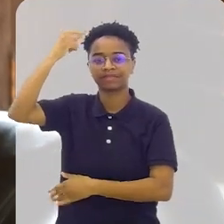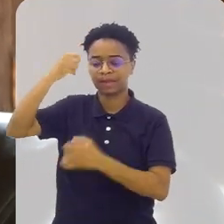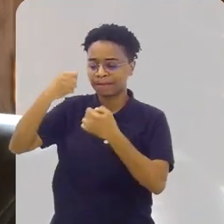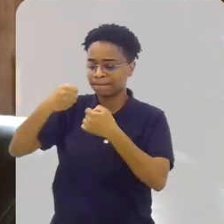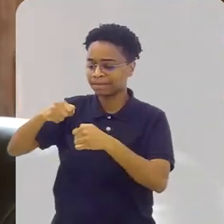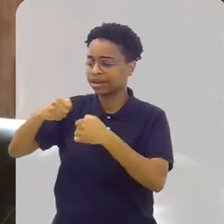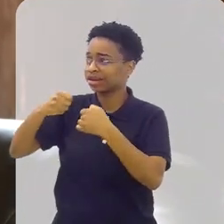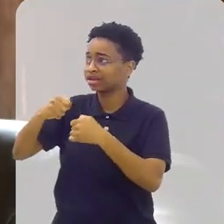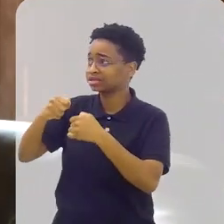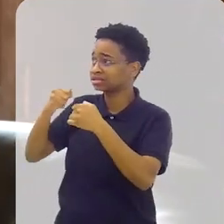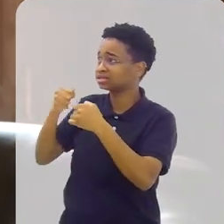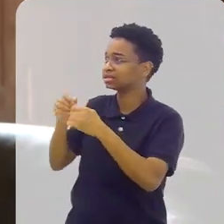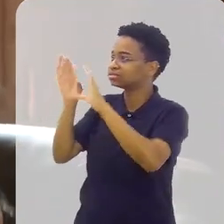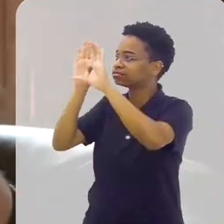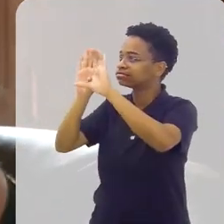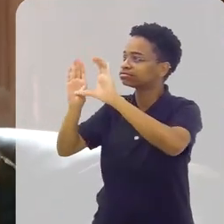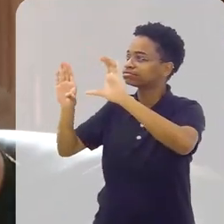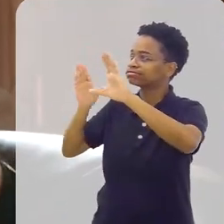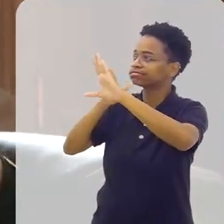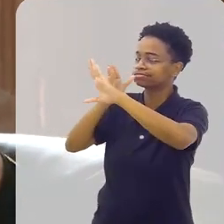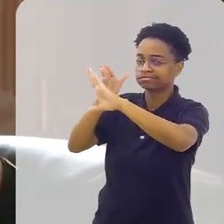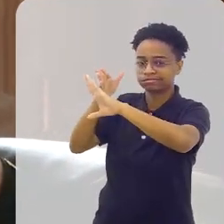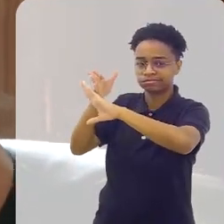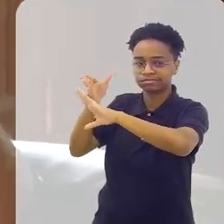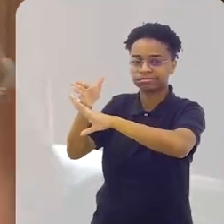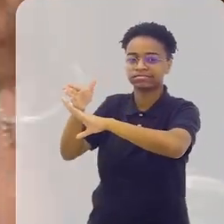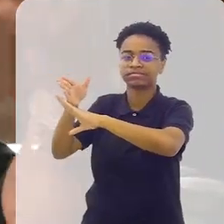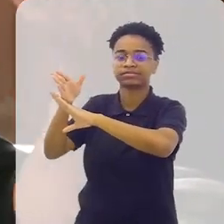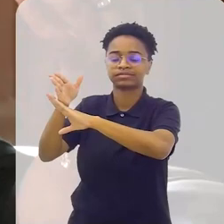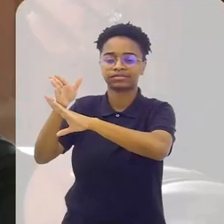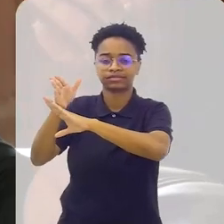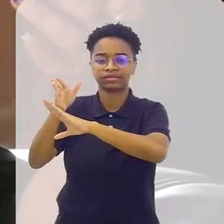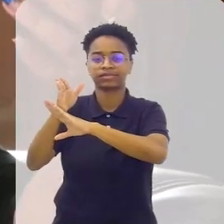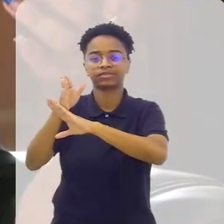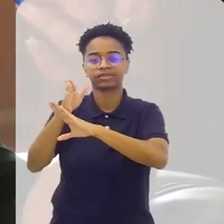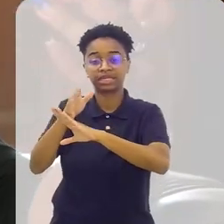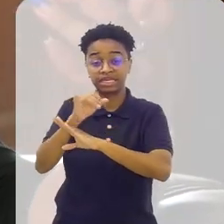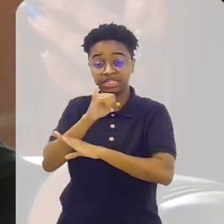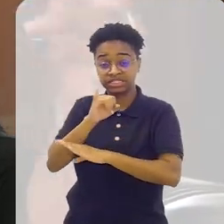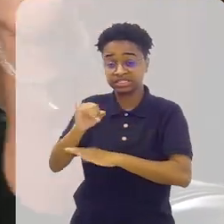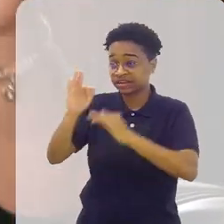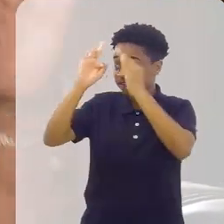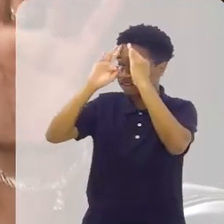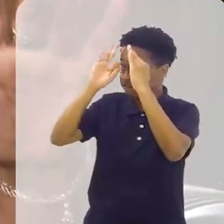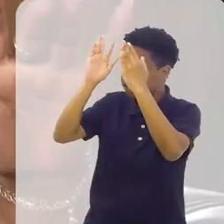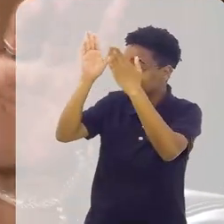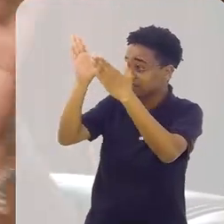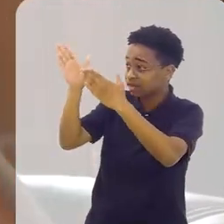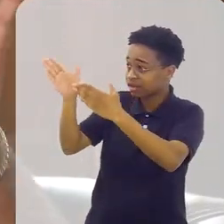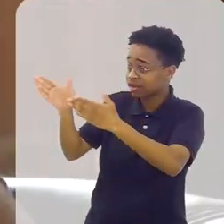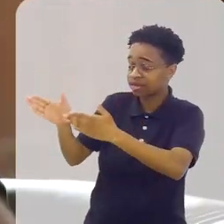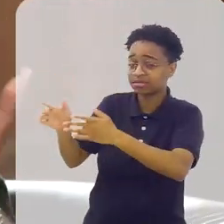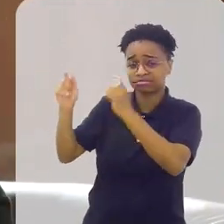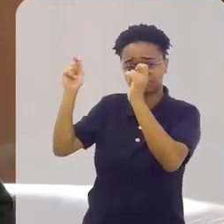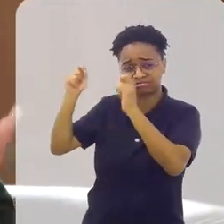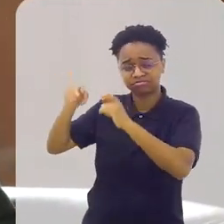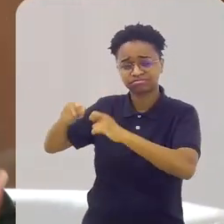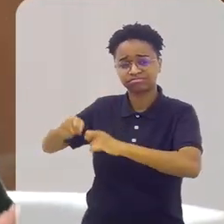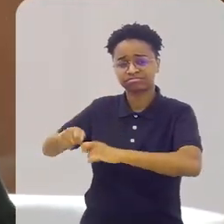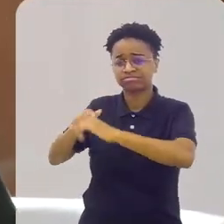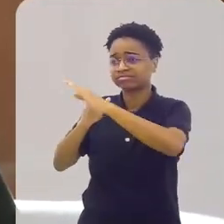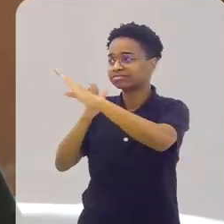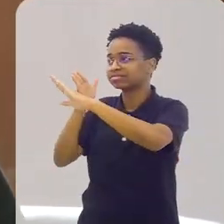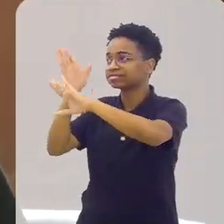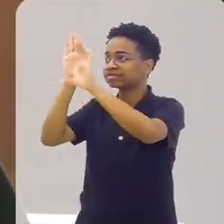Santificação para morar lá em Sião só entra